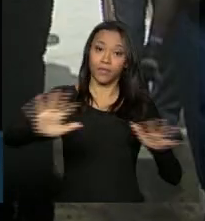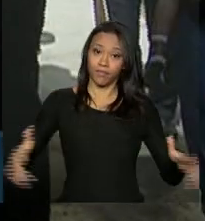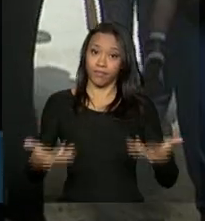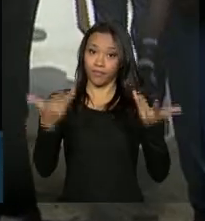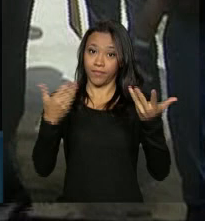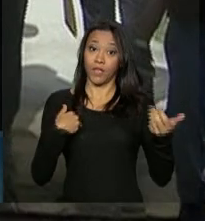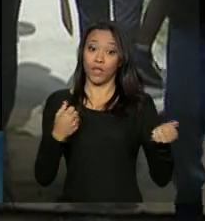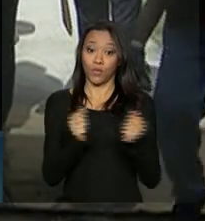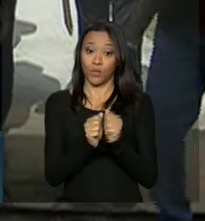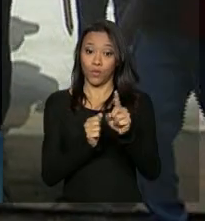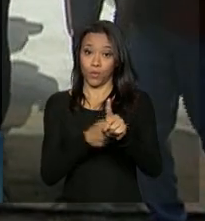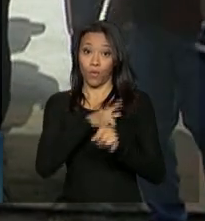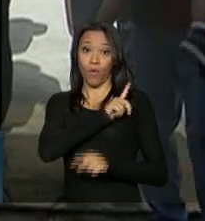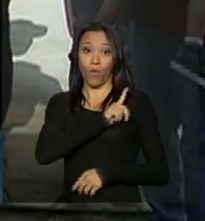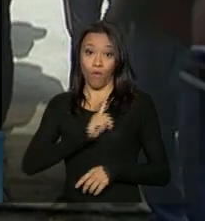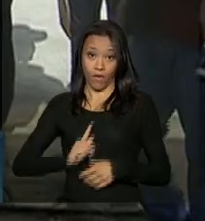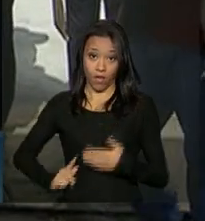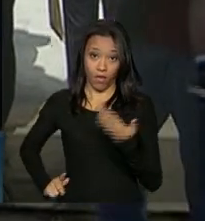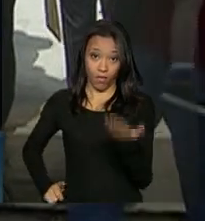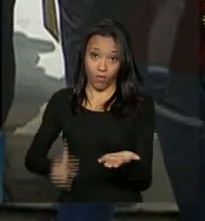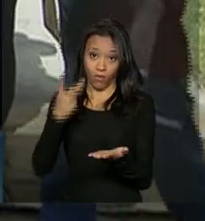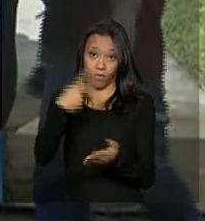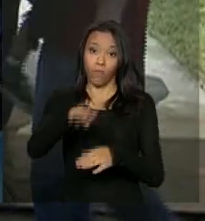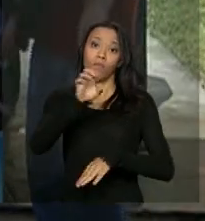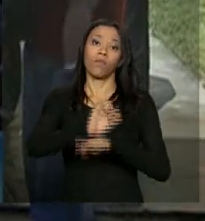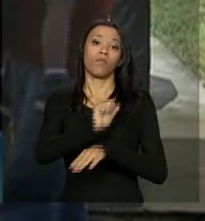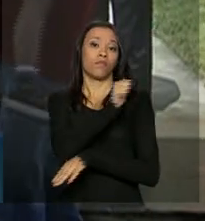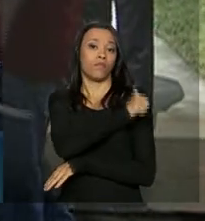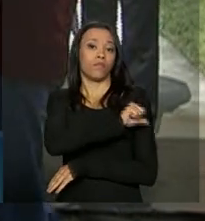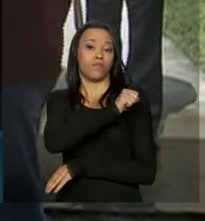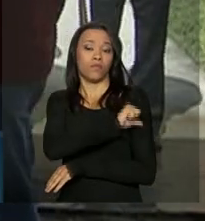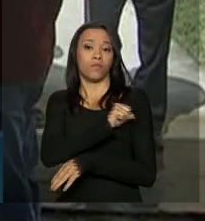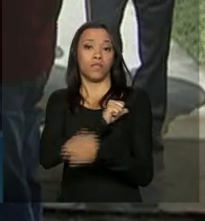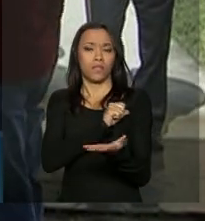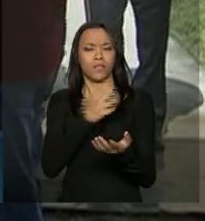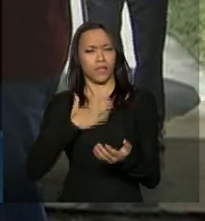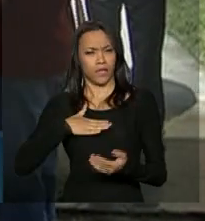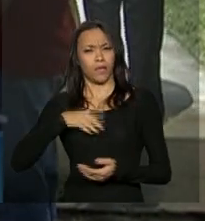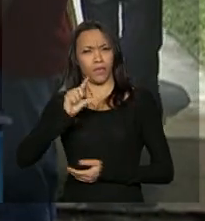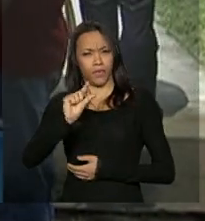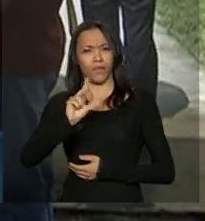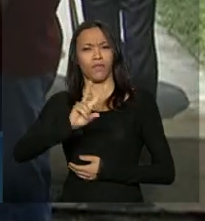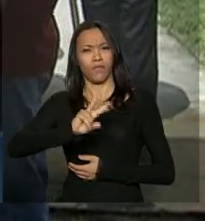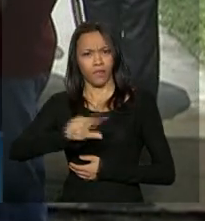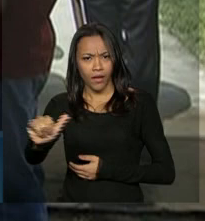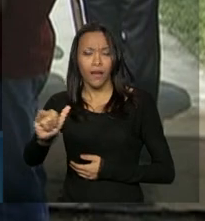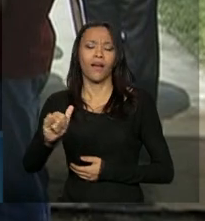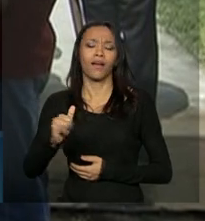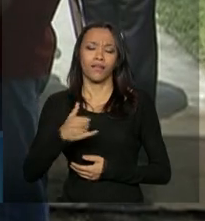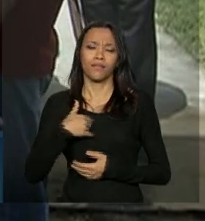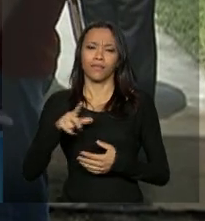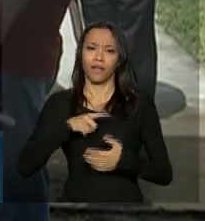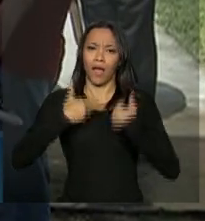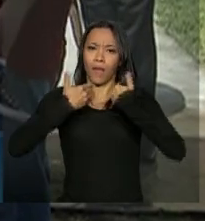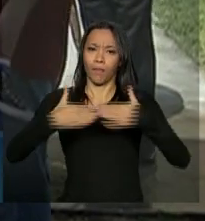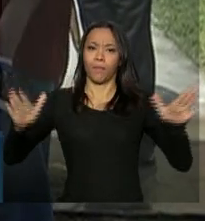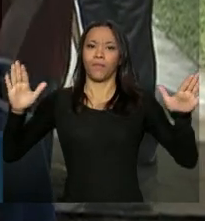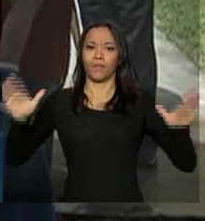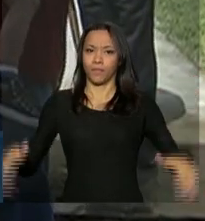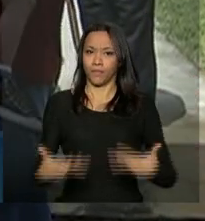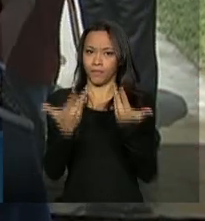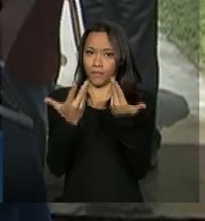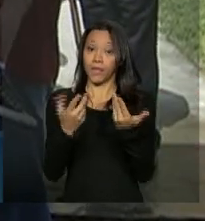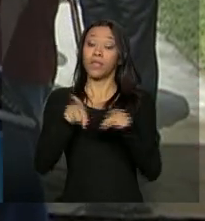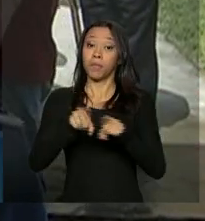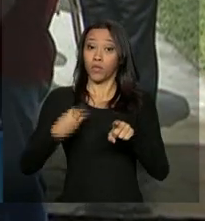com o Governador Luiz Fernando Pezão do Rio de Janeiro daqui a pouquinho eles vão participar dessa cerimônia também está